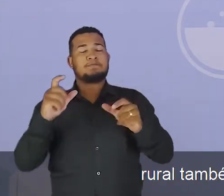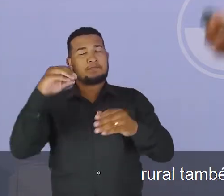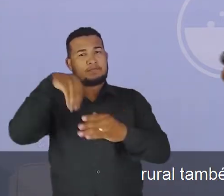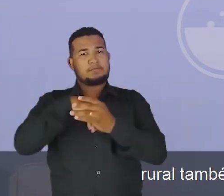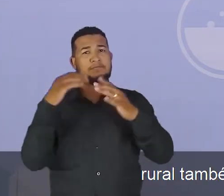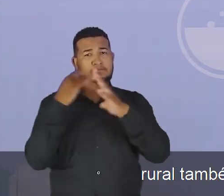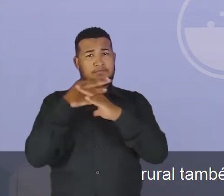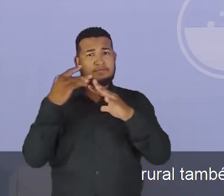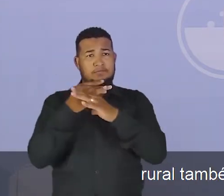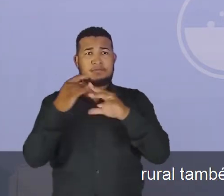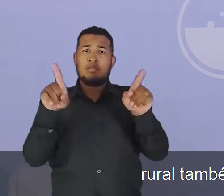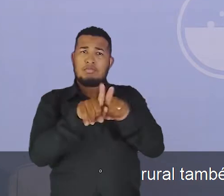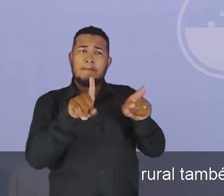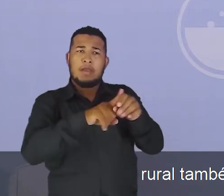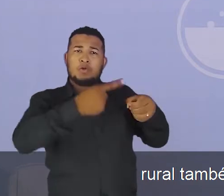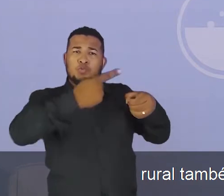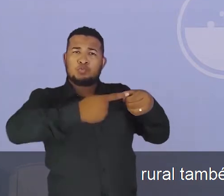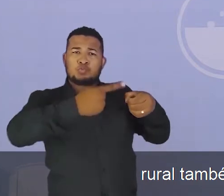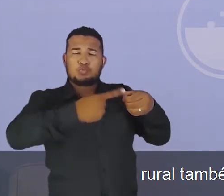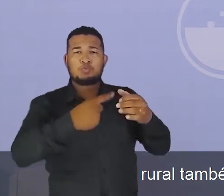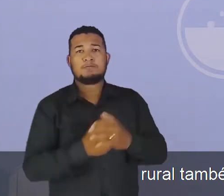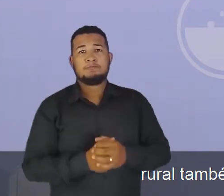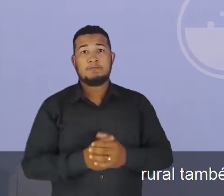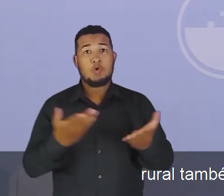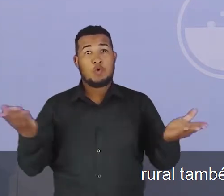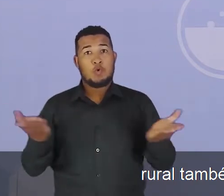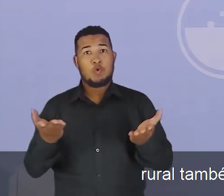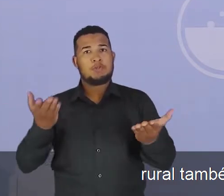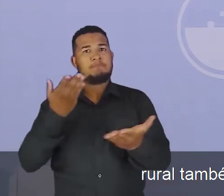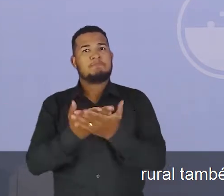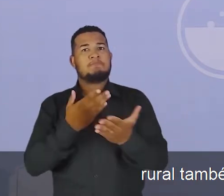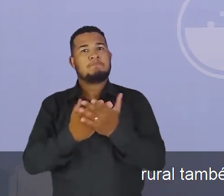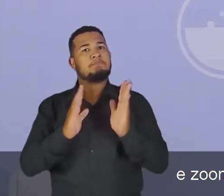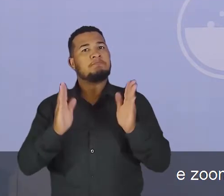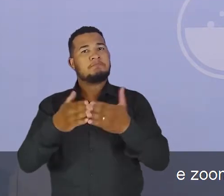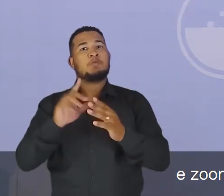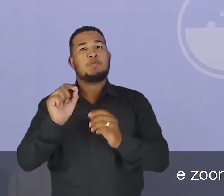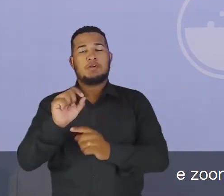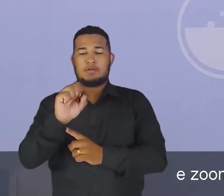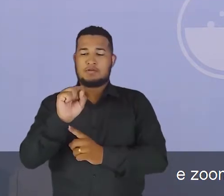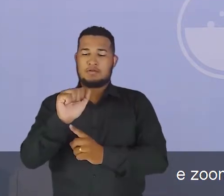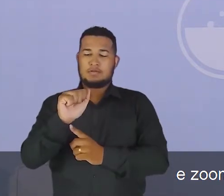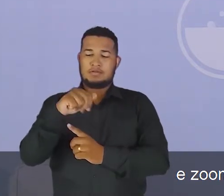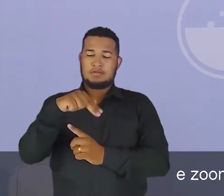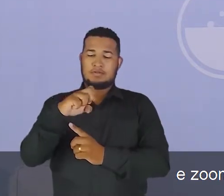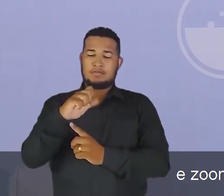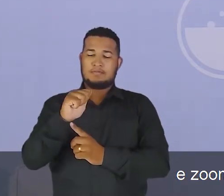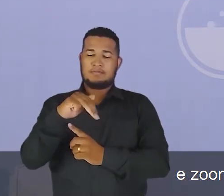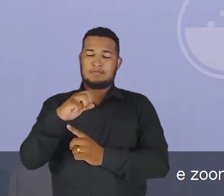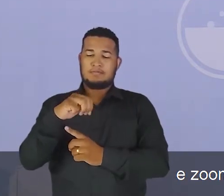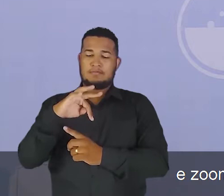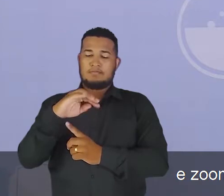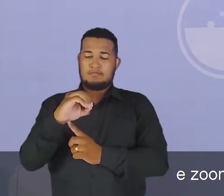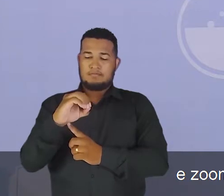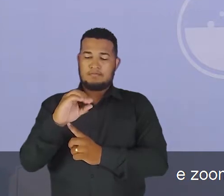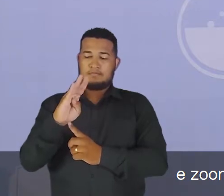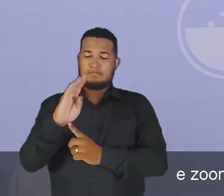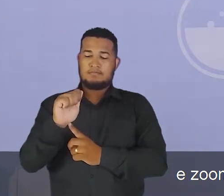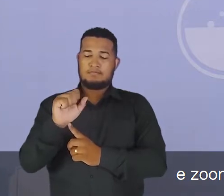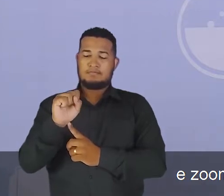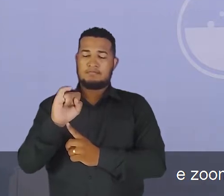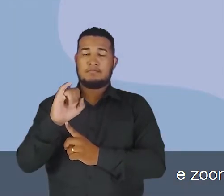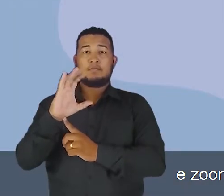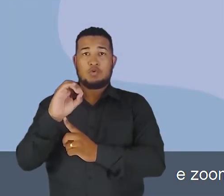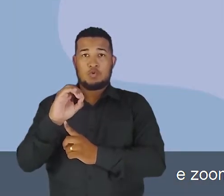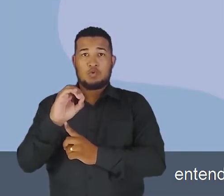na zona rural também. A aula de hoje nós vamos falar sobre saneamento básico e zoonoses. Então acompanha no